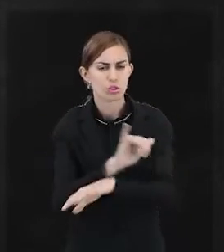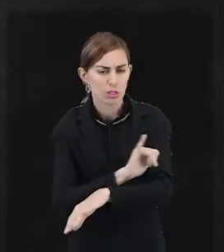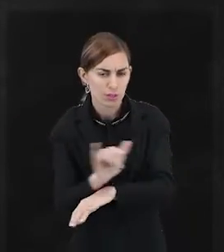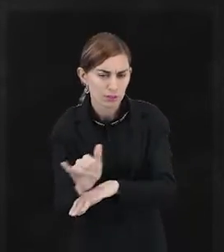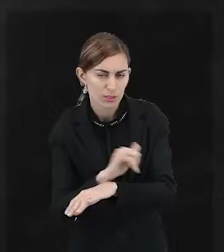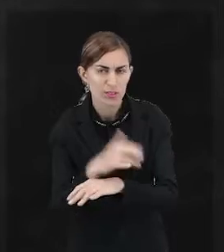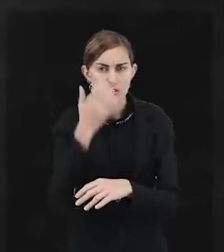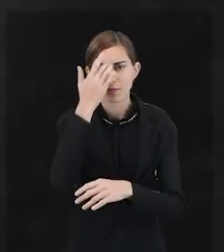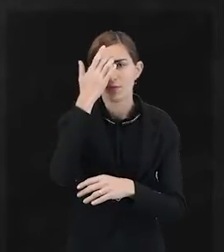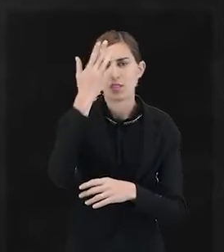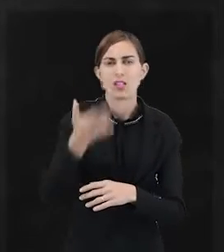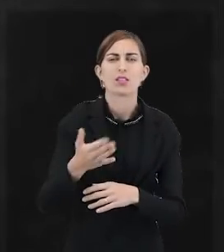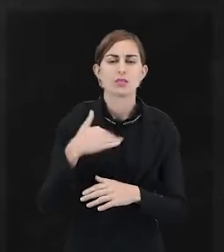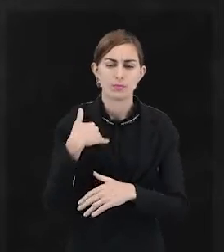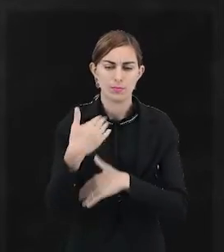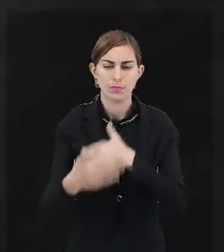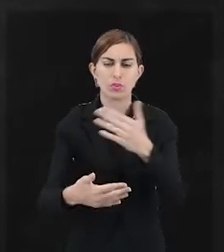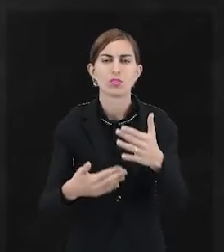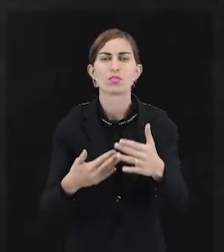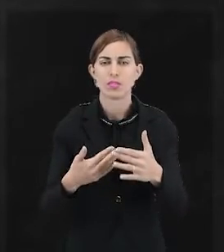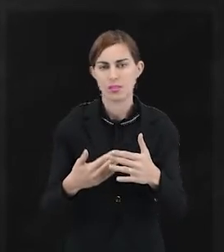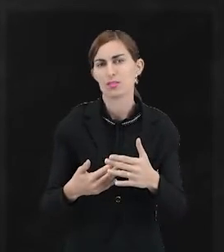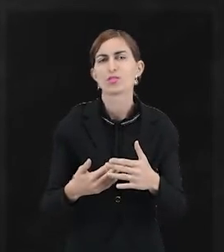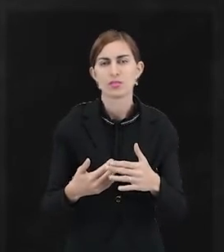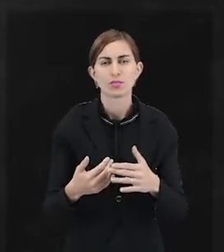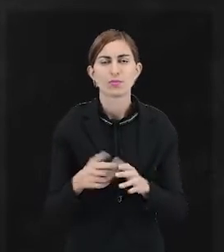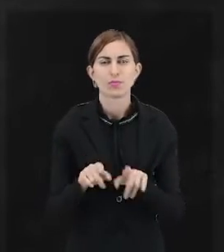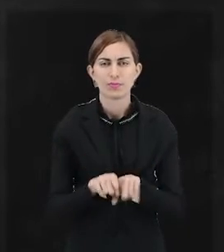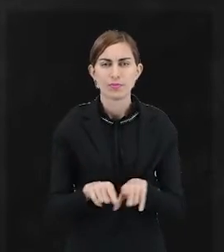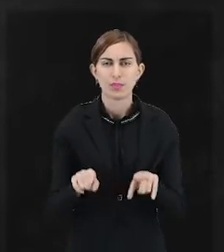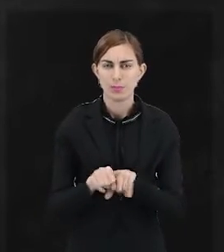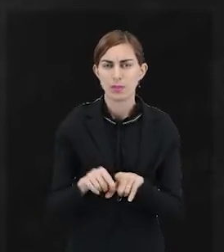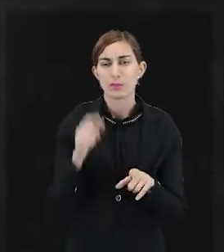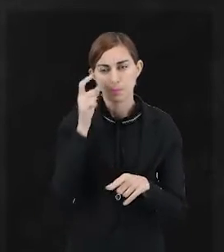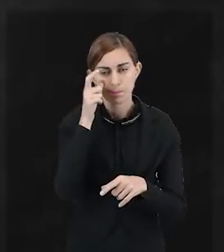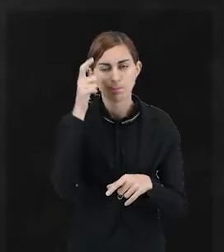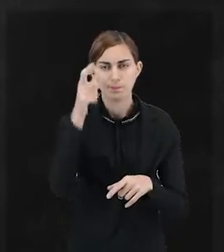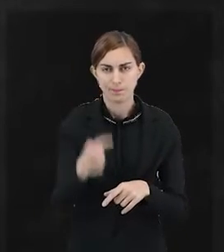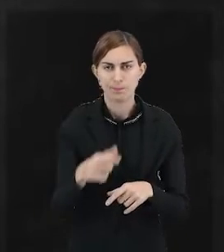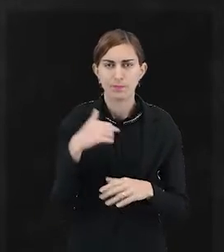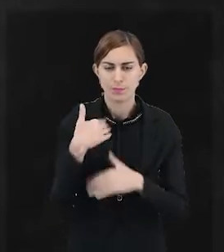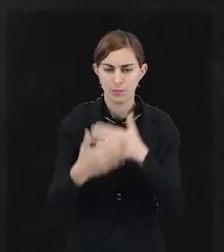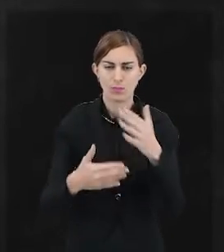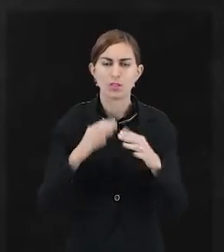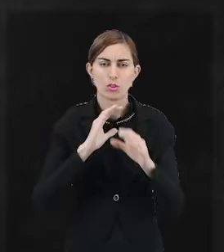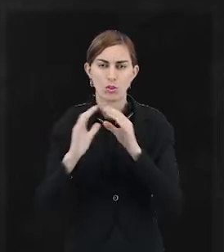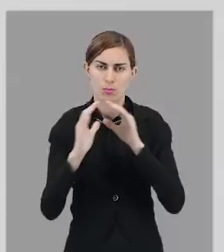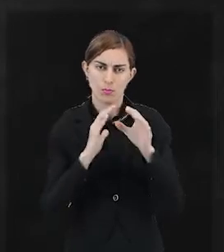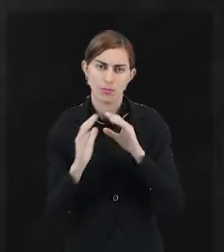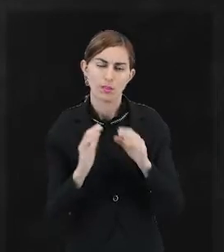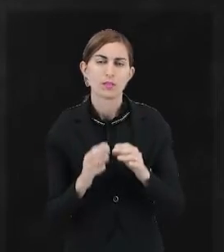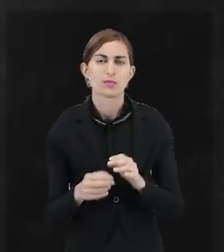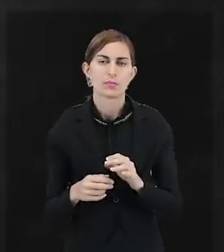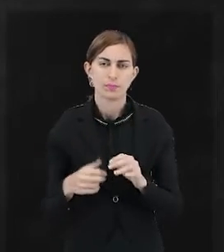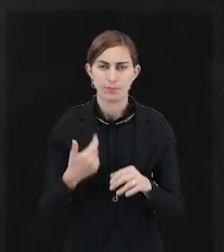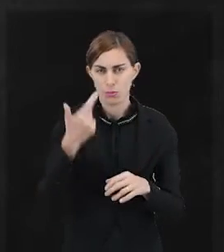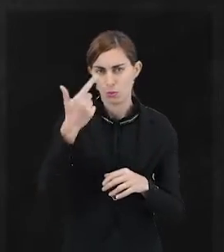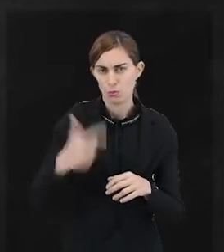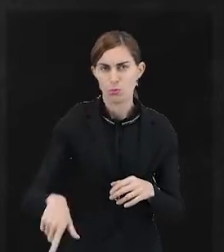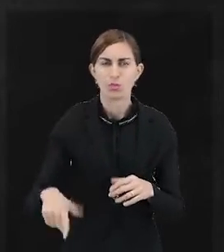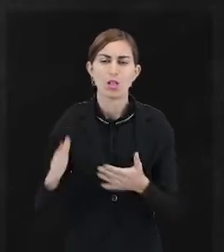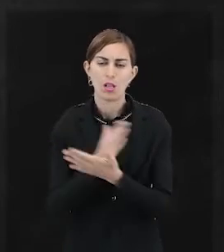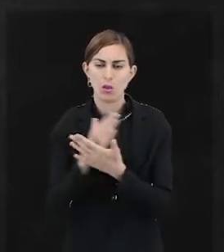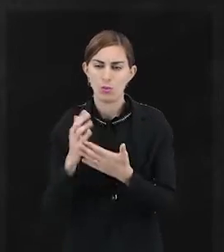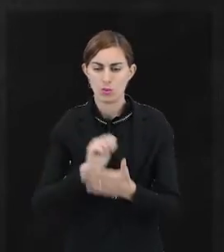estratégias de facilitar os processos de interação também têm um impacto interessante no processo de comunicação. Além disso,